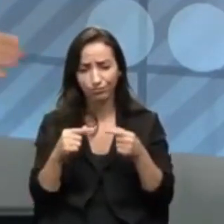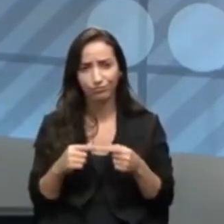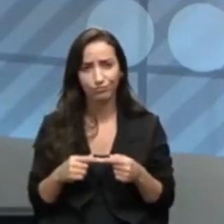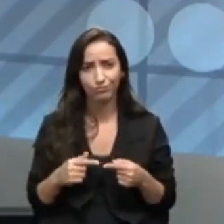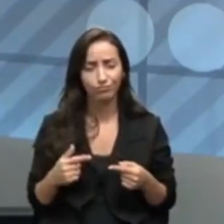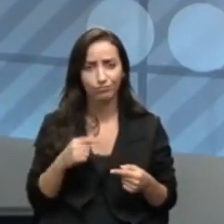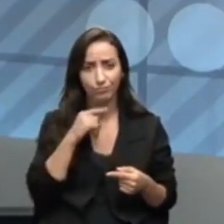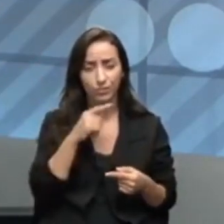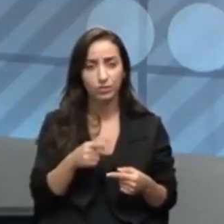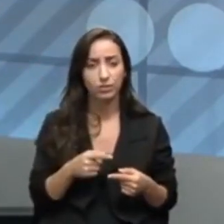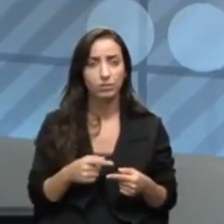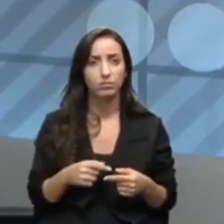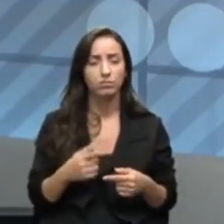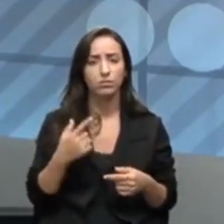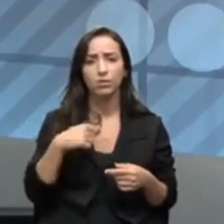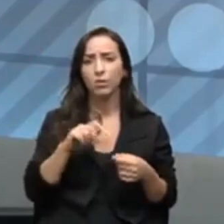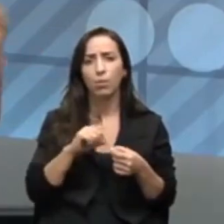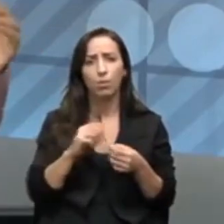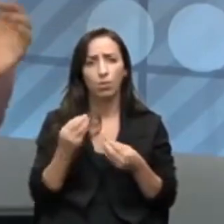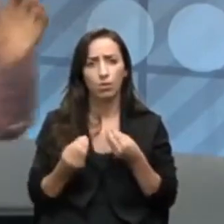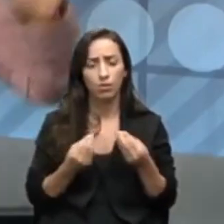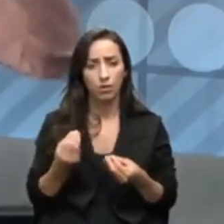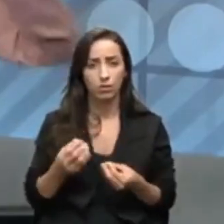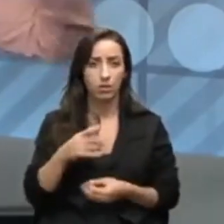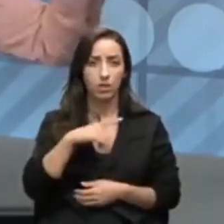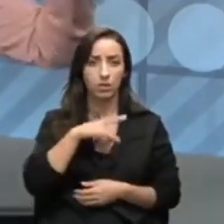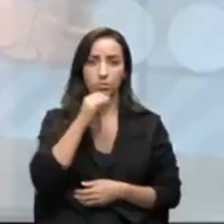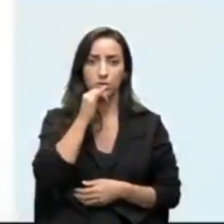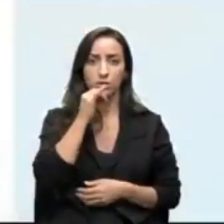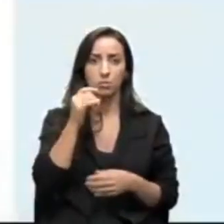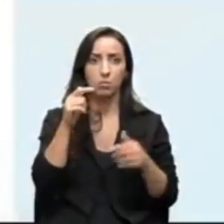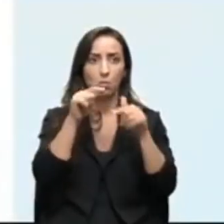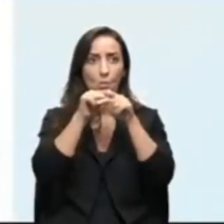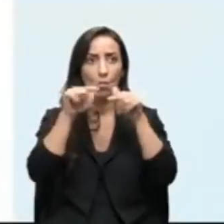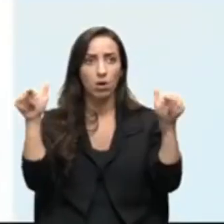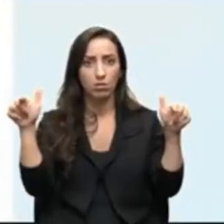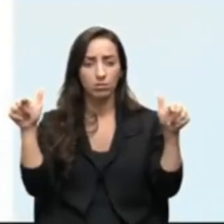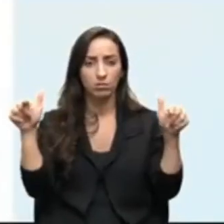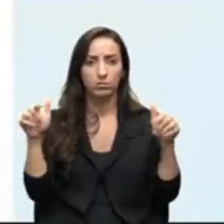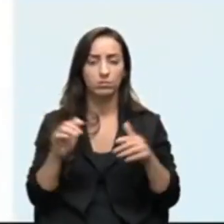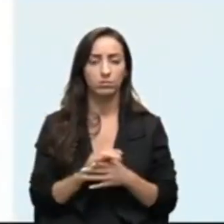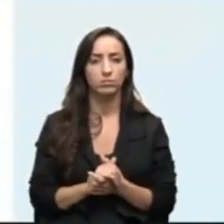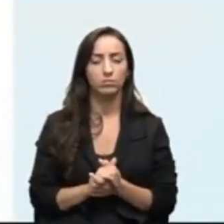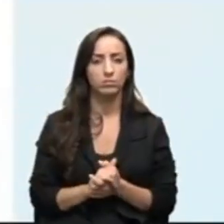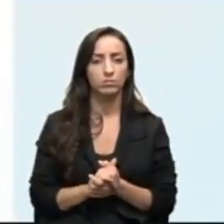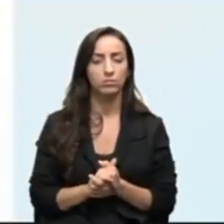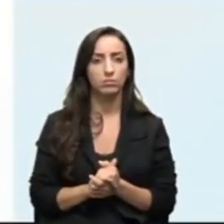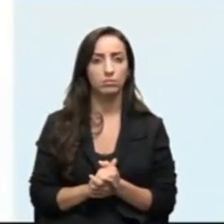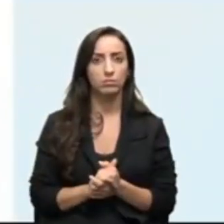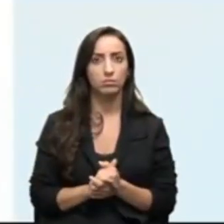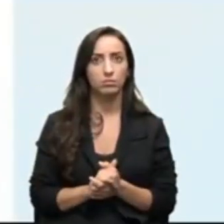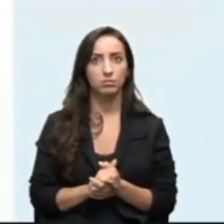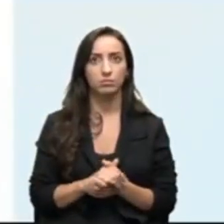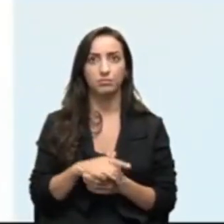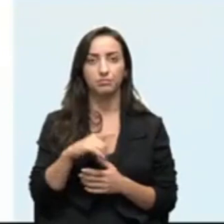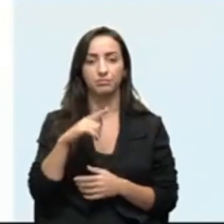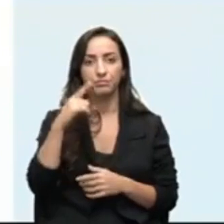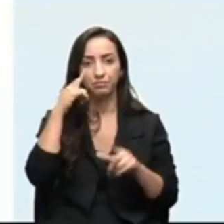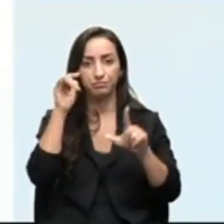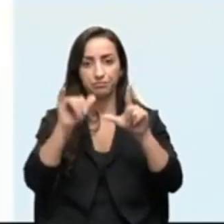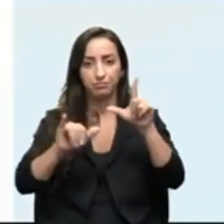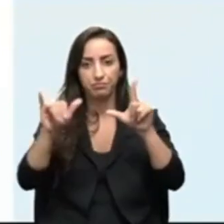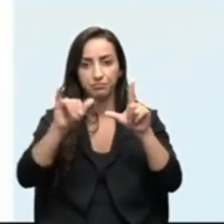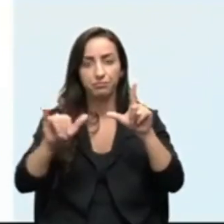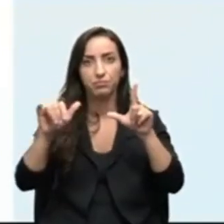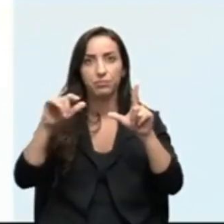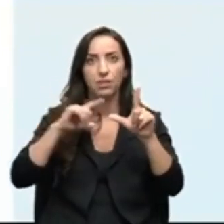eu faço para um dimensionamento? Eu tenho lá um vão dentro de um layout arquitetônico, né? Eu tenho um layout, tenho as